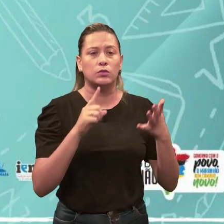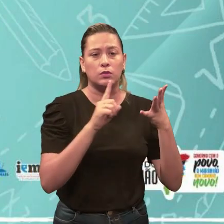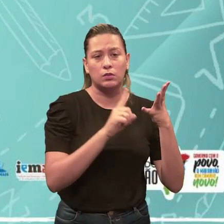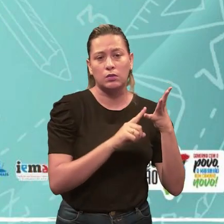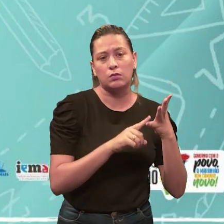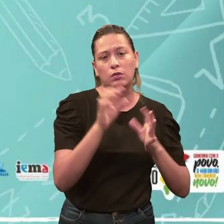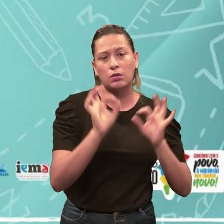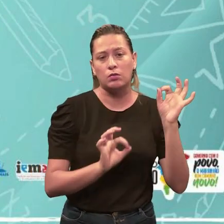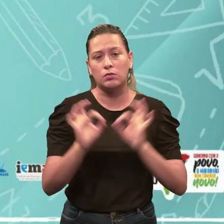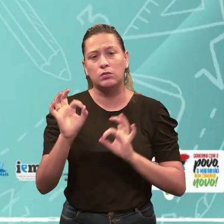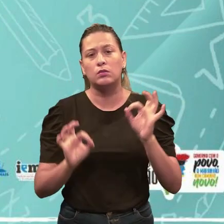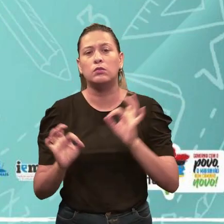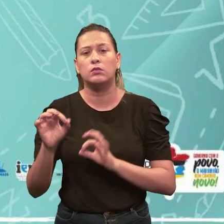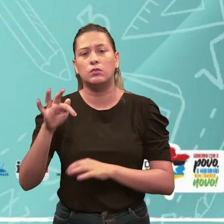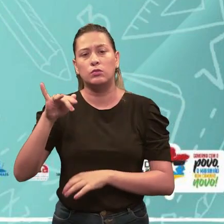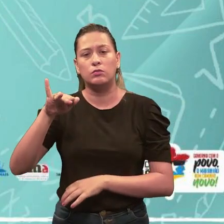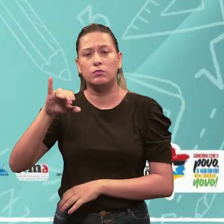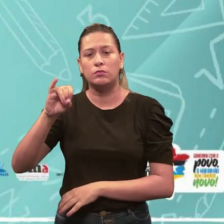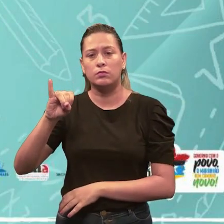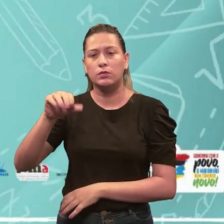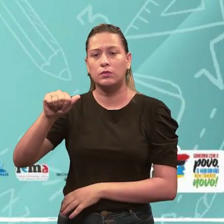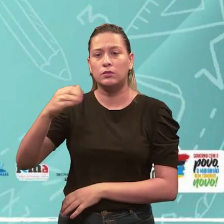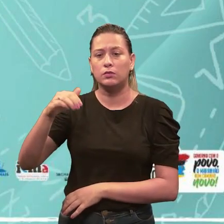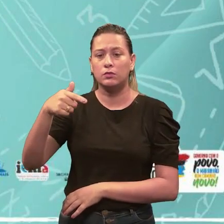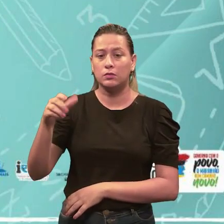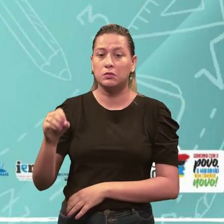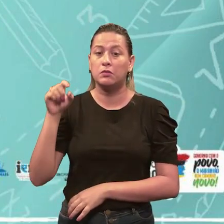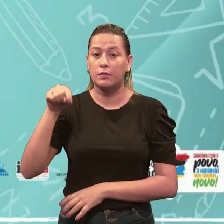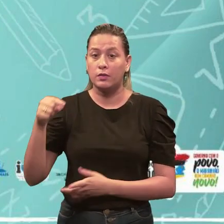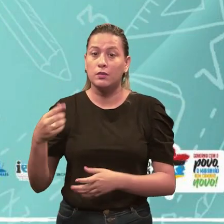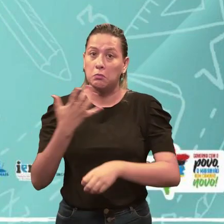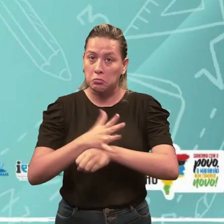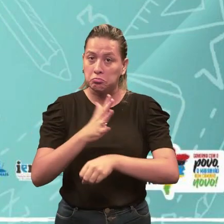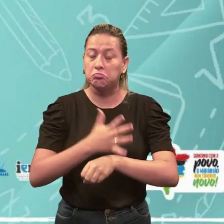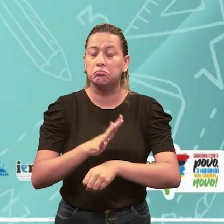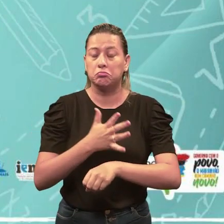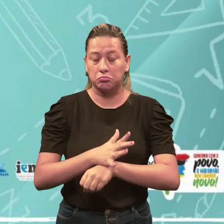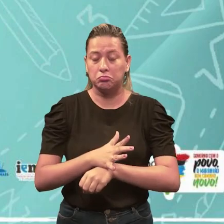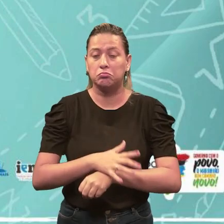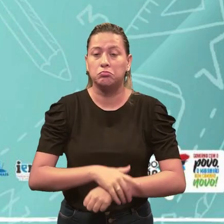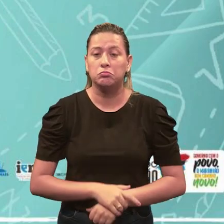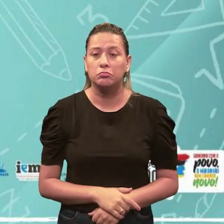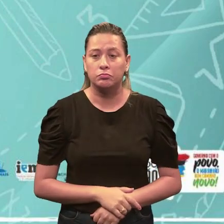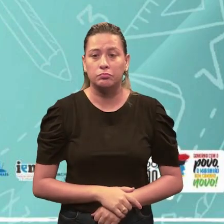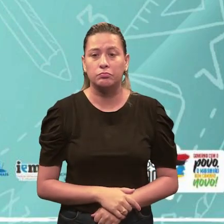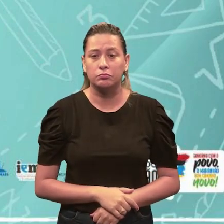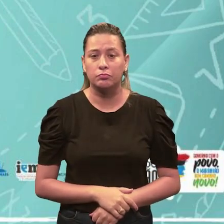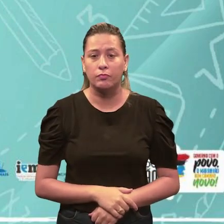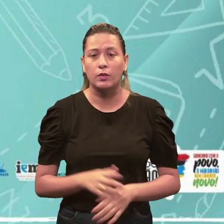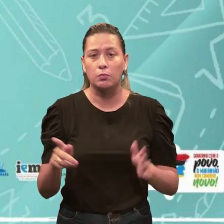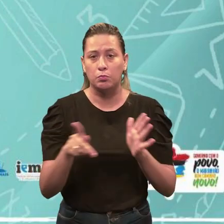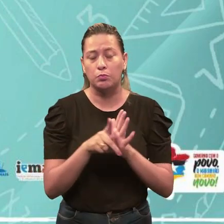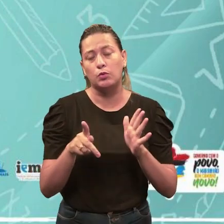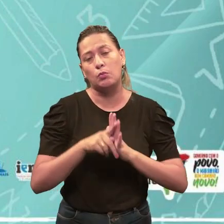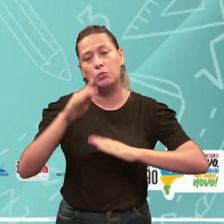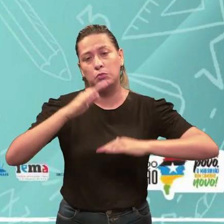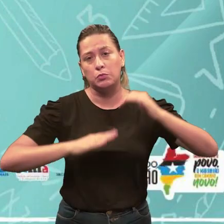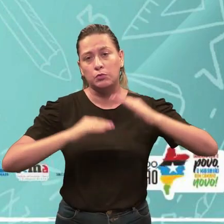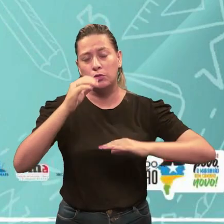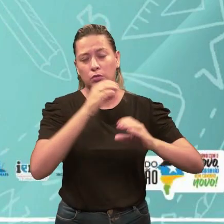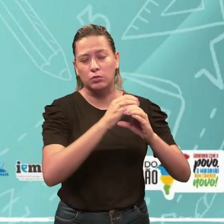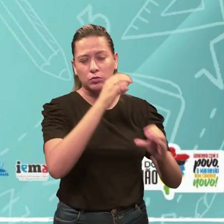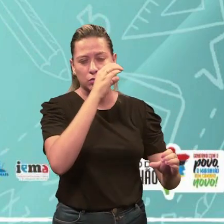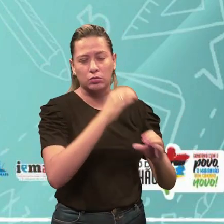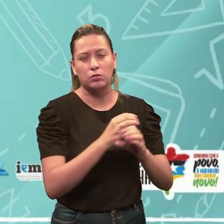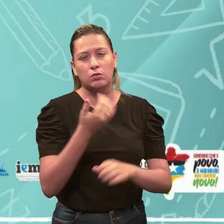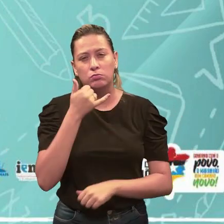outro tipo, que é o esquema de fiação. Aí essa parte aqui já é bem prática mesmo, de um engenheiro